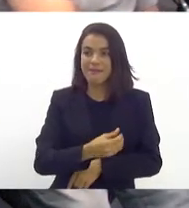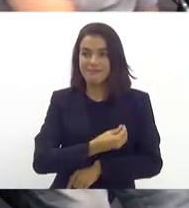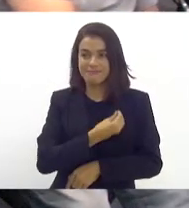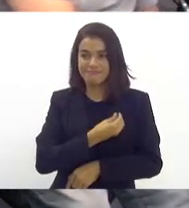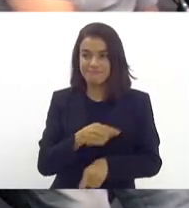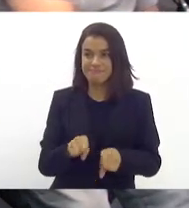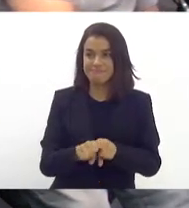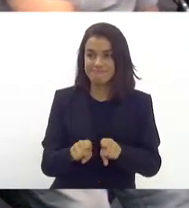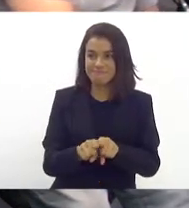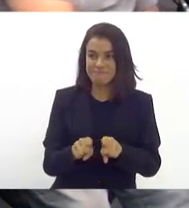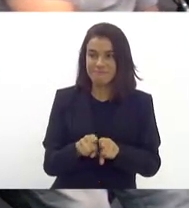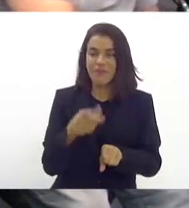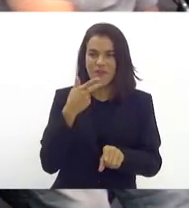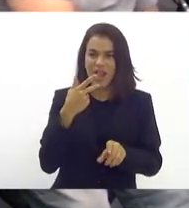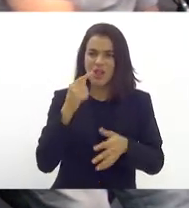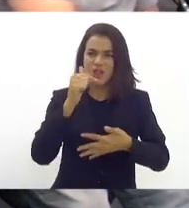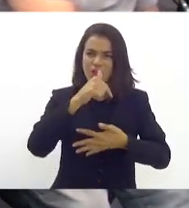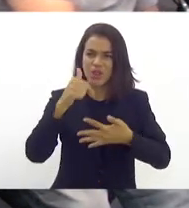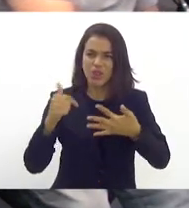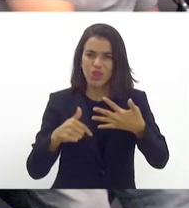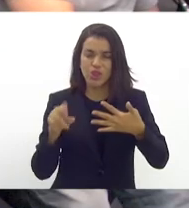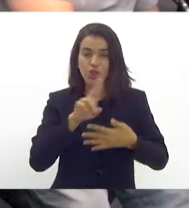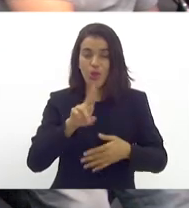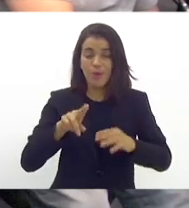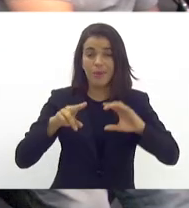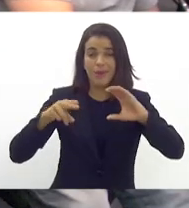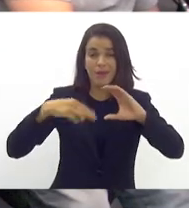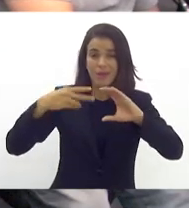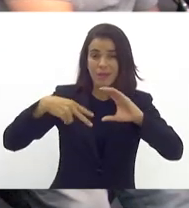falar todos os nomes aqui também a câmara dos deputados